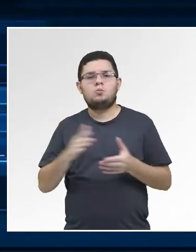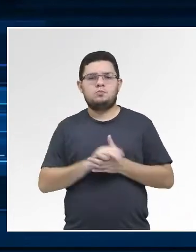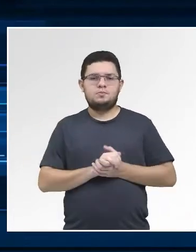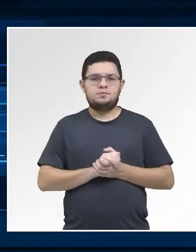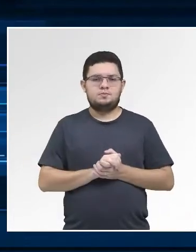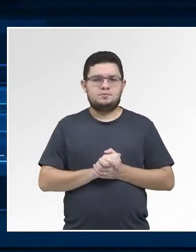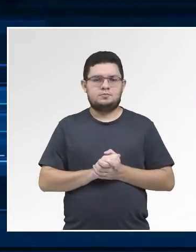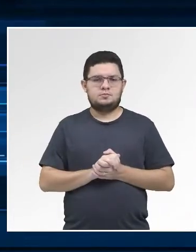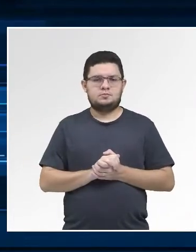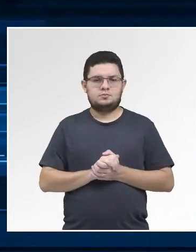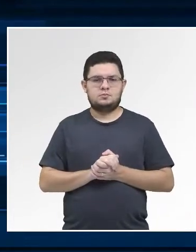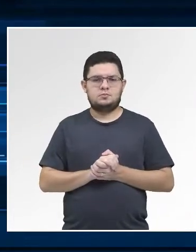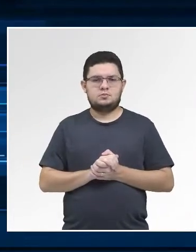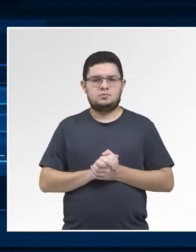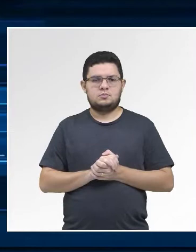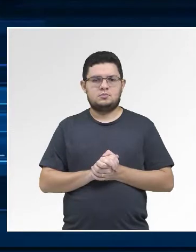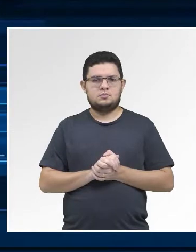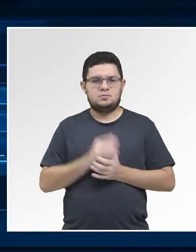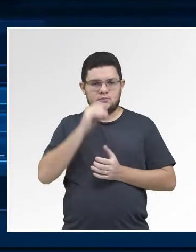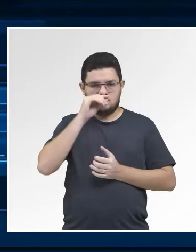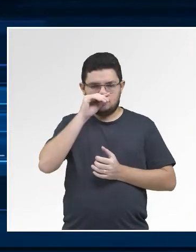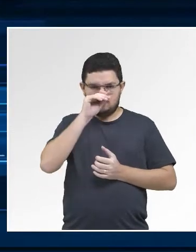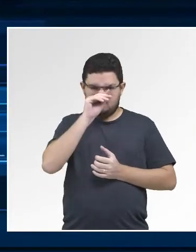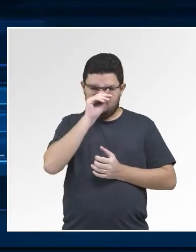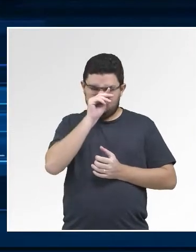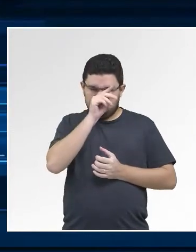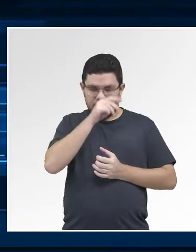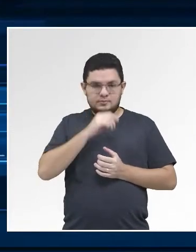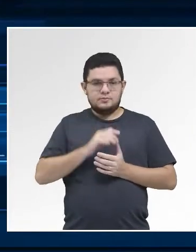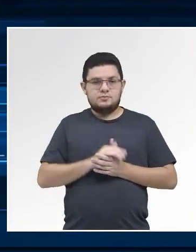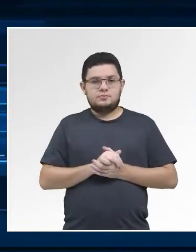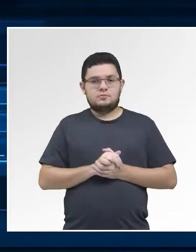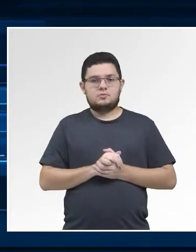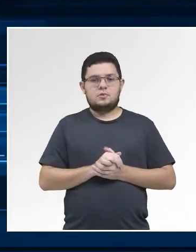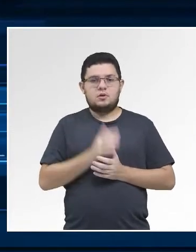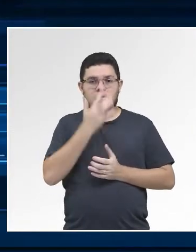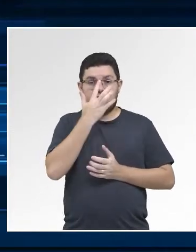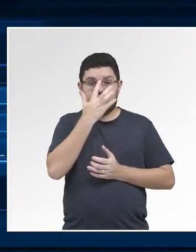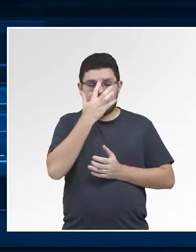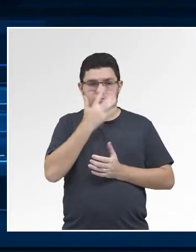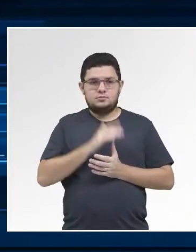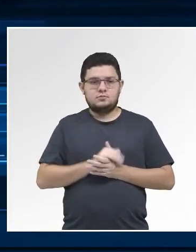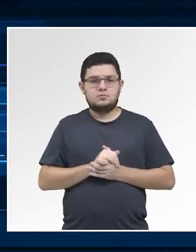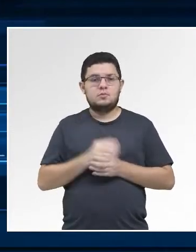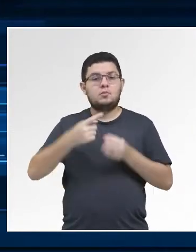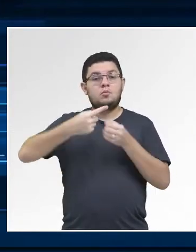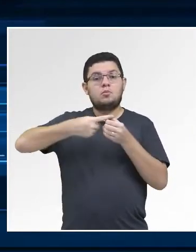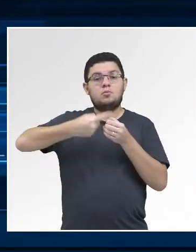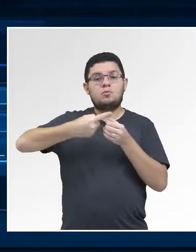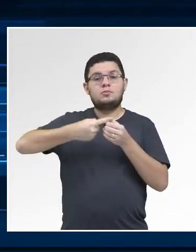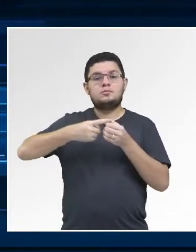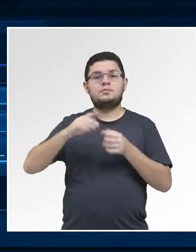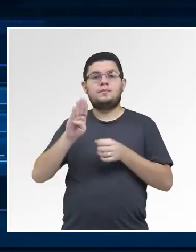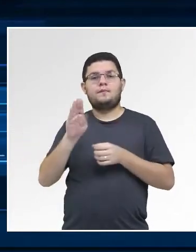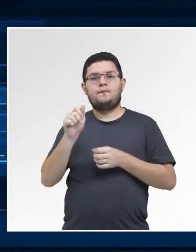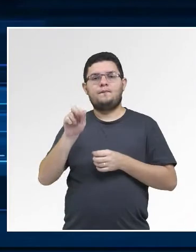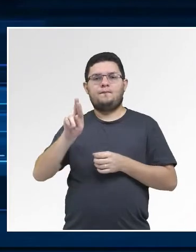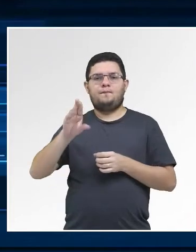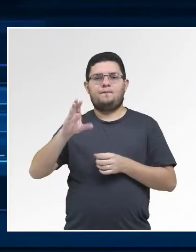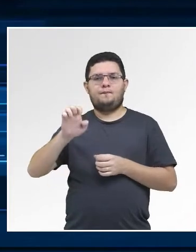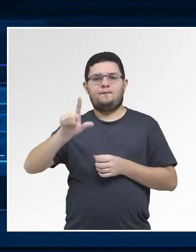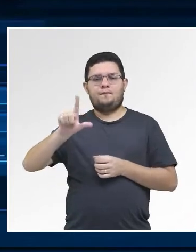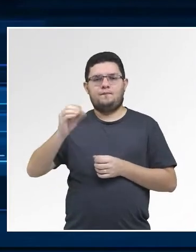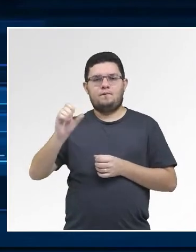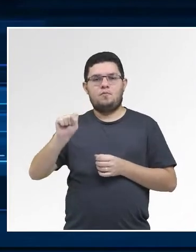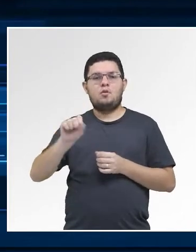A turma de Barcelos F6, olha aí, sempre participativa, está dizendo que é letter A, letra A, né? Vamos lá